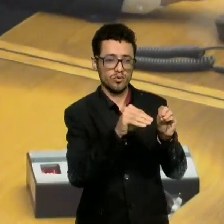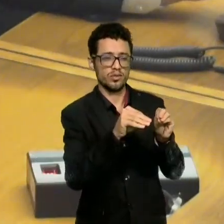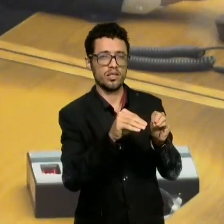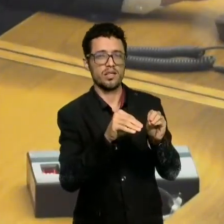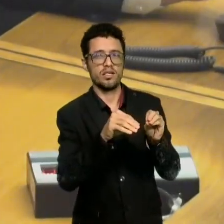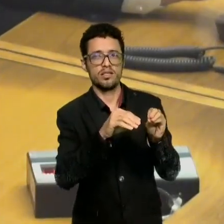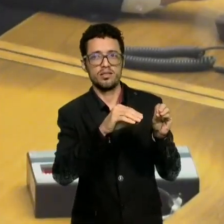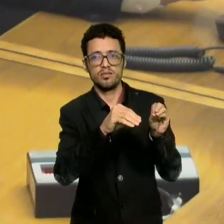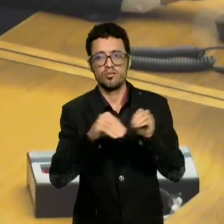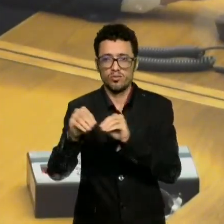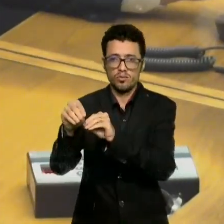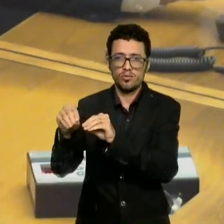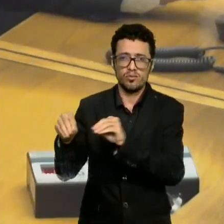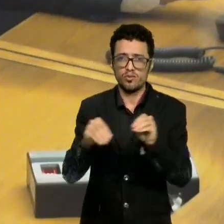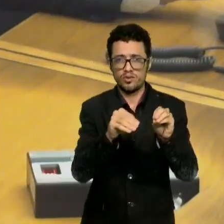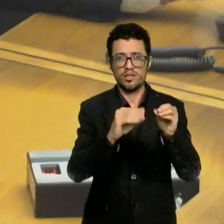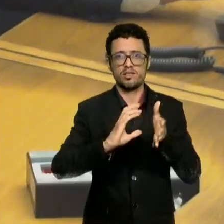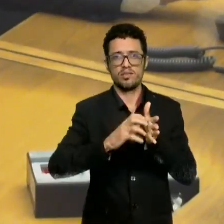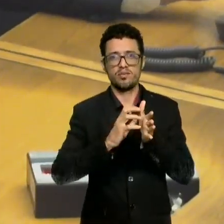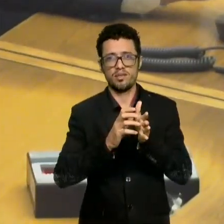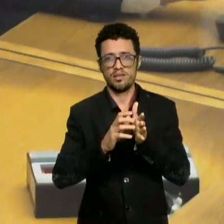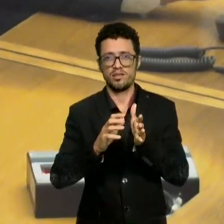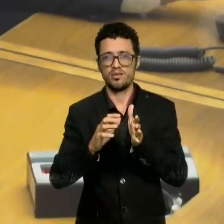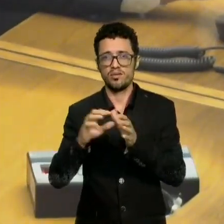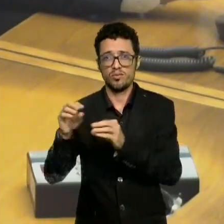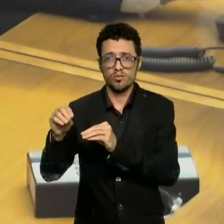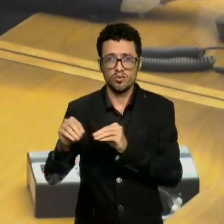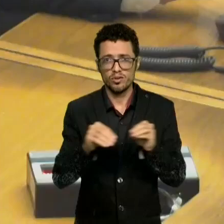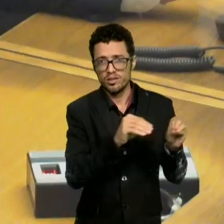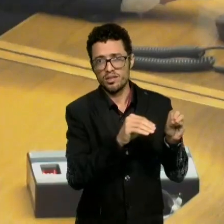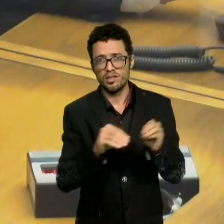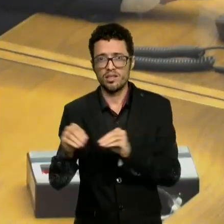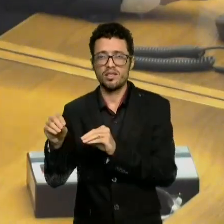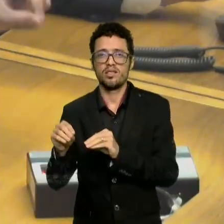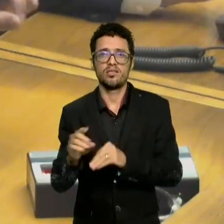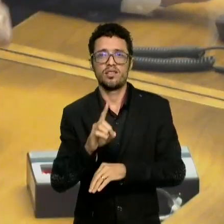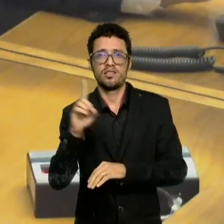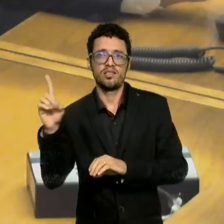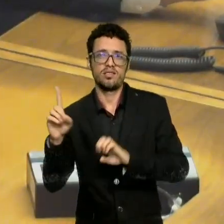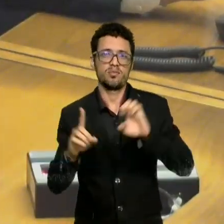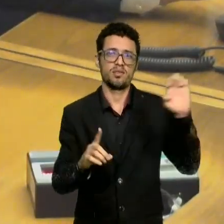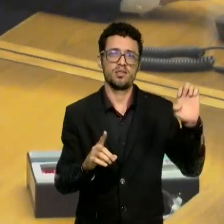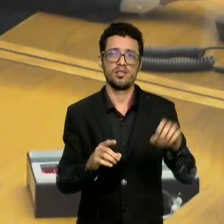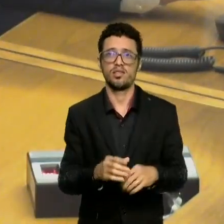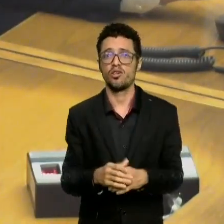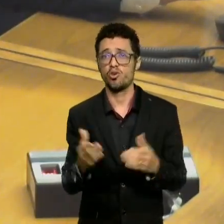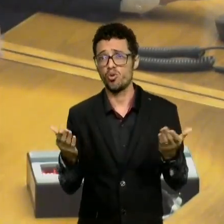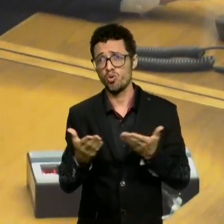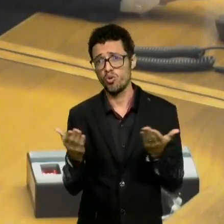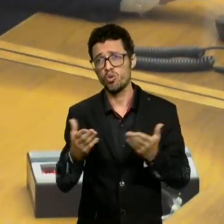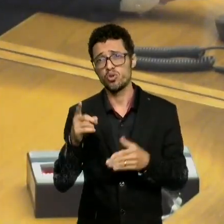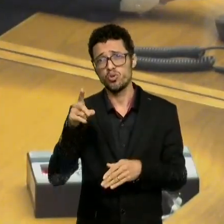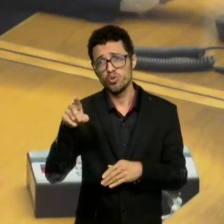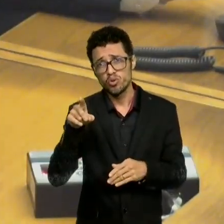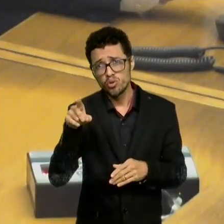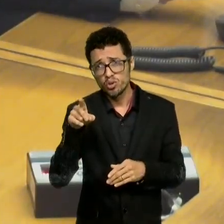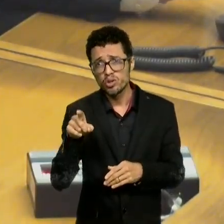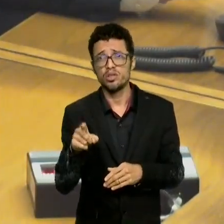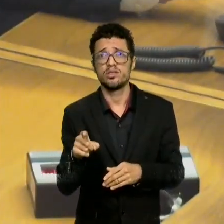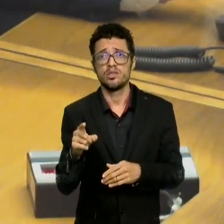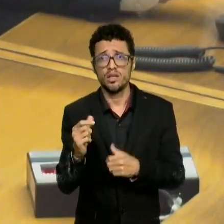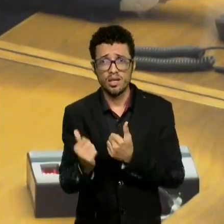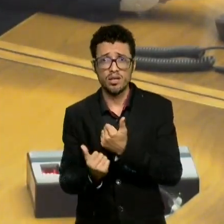não evoluiu na política. Vossa Excelência involuiu. Hoje adere àquele que Vossa Excelência chamou de assassino,